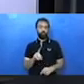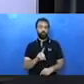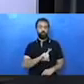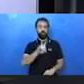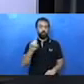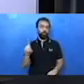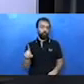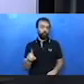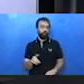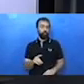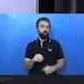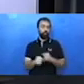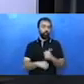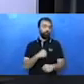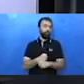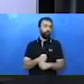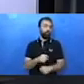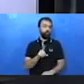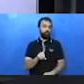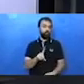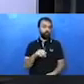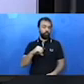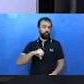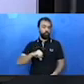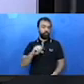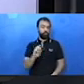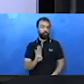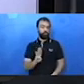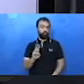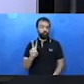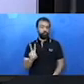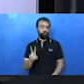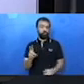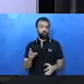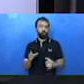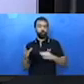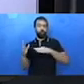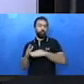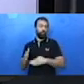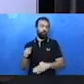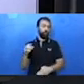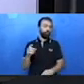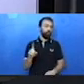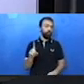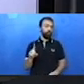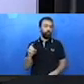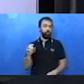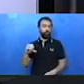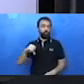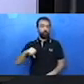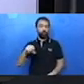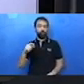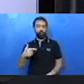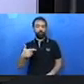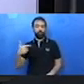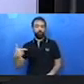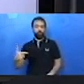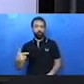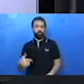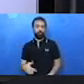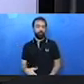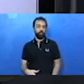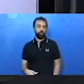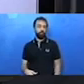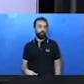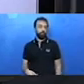1942 a 1977. Então, esse mapa, ele está falando até o ano de